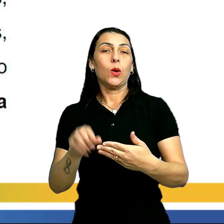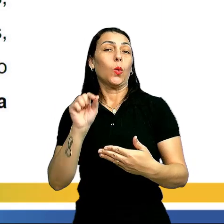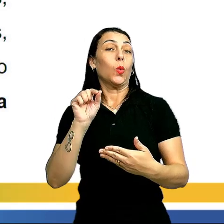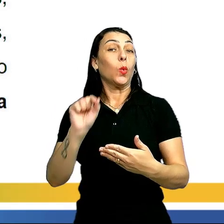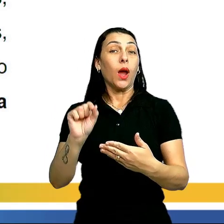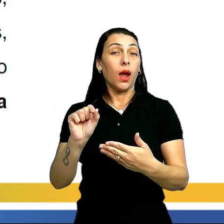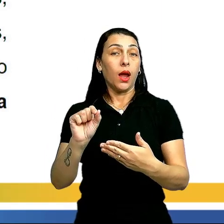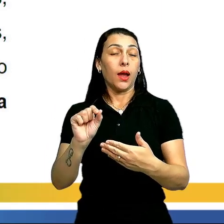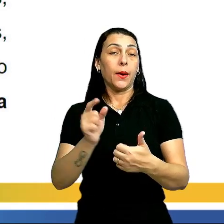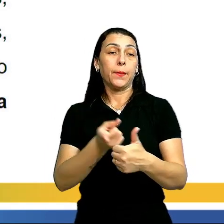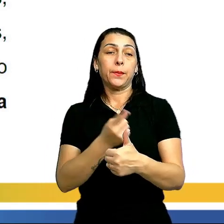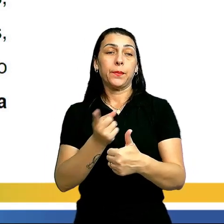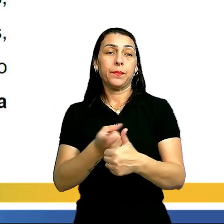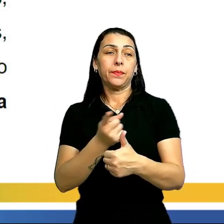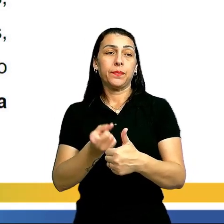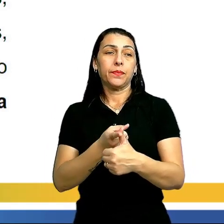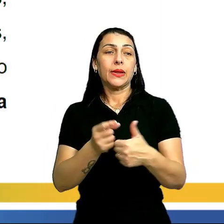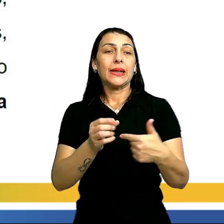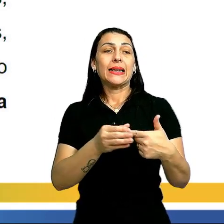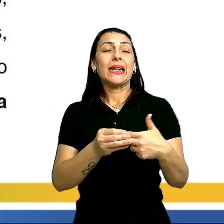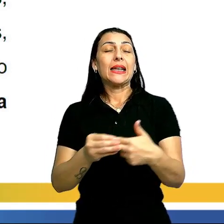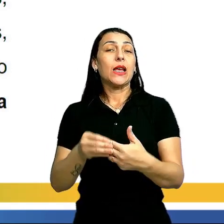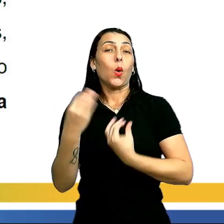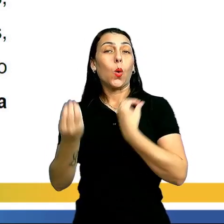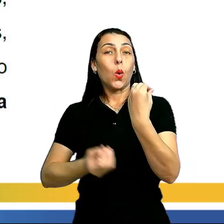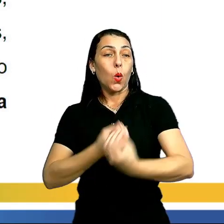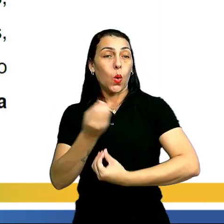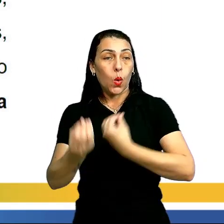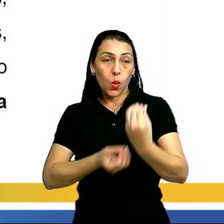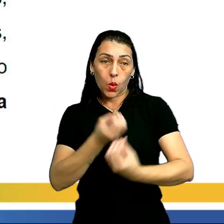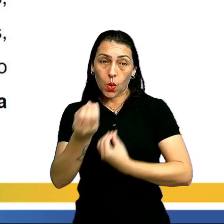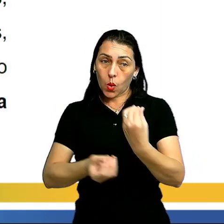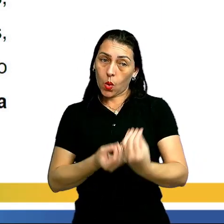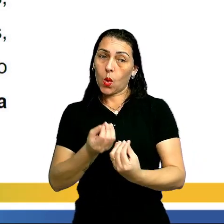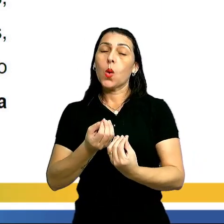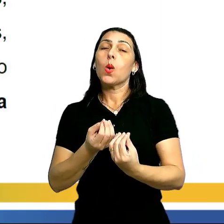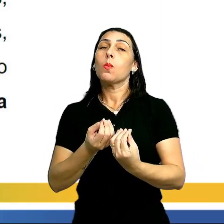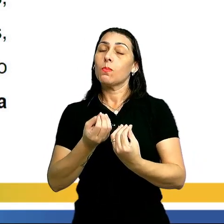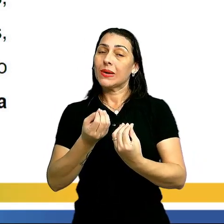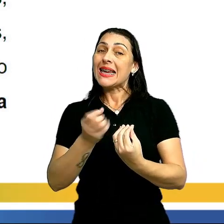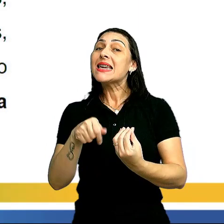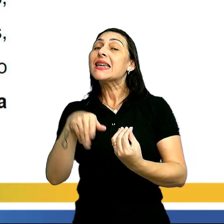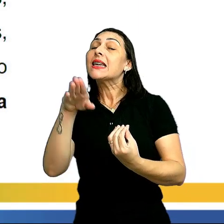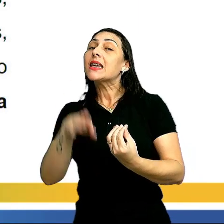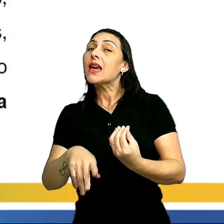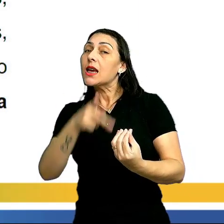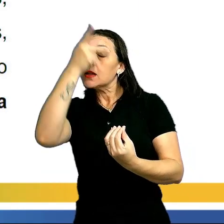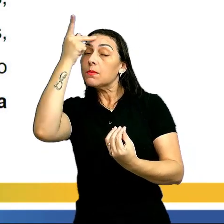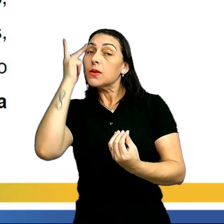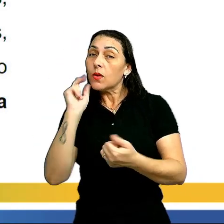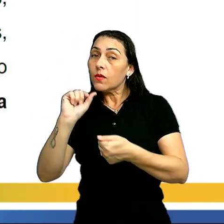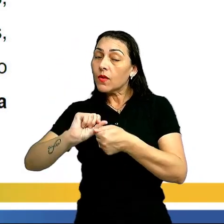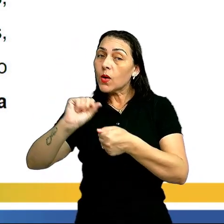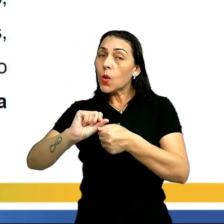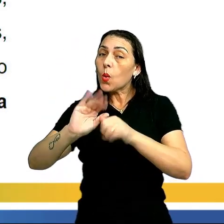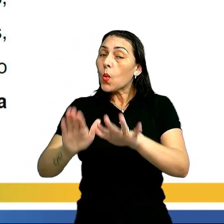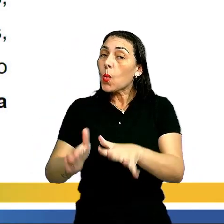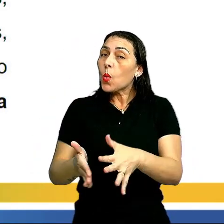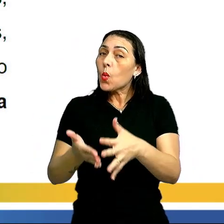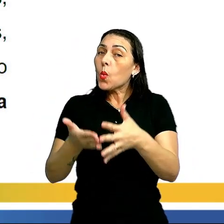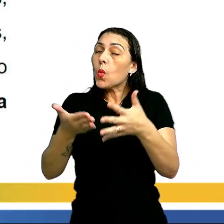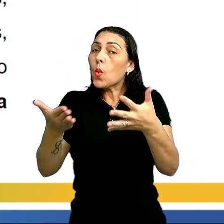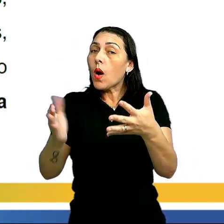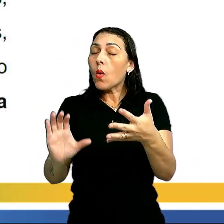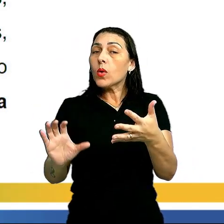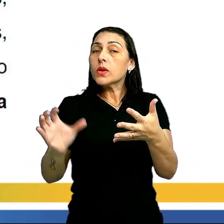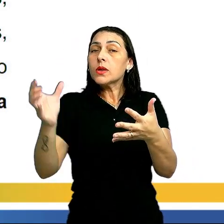dizendo o quê, você tem que trazer o modo como essa ação vai ser trabalhada, quem serão os agentes e qual o